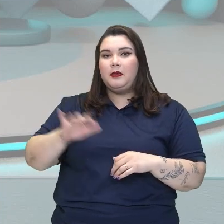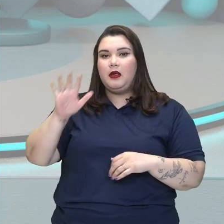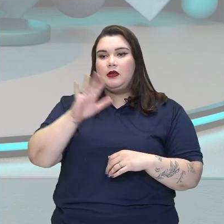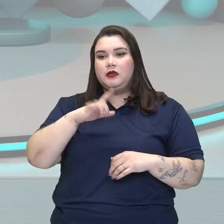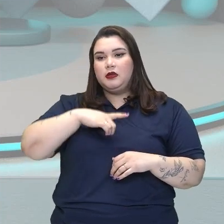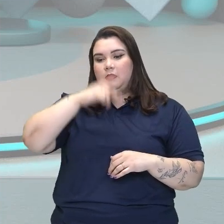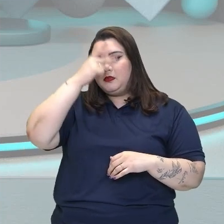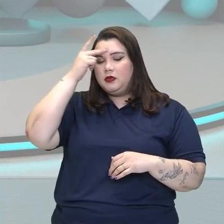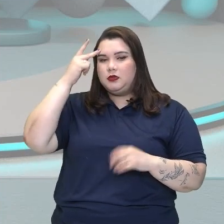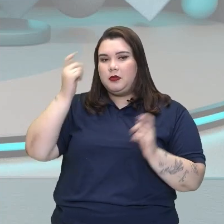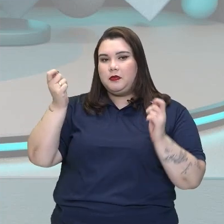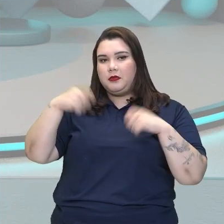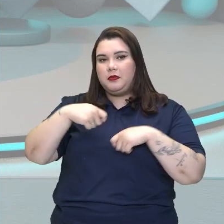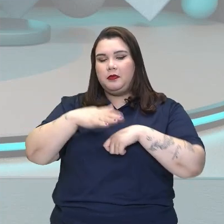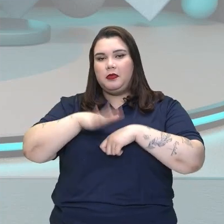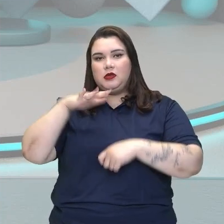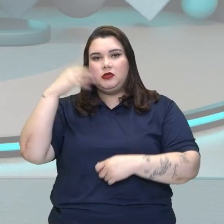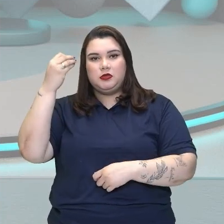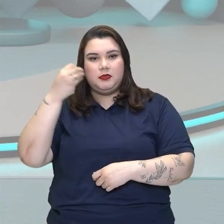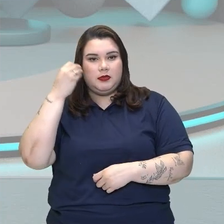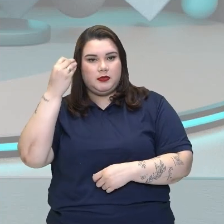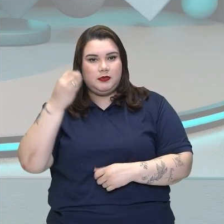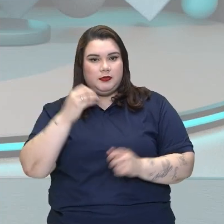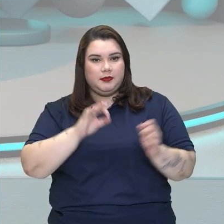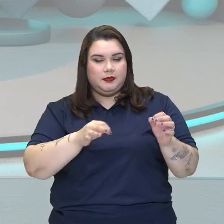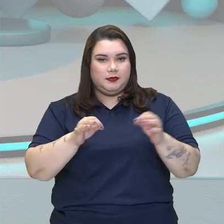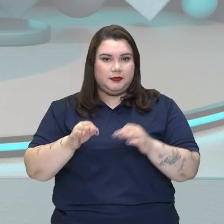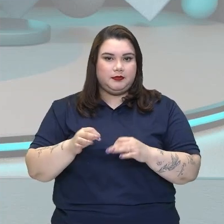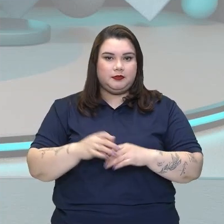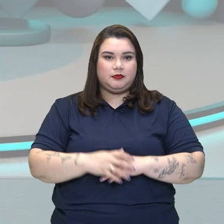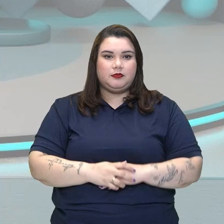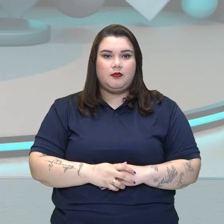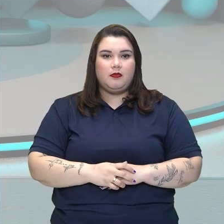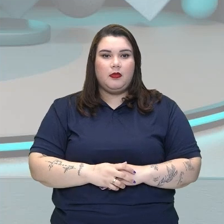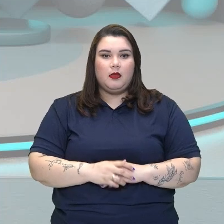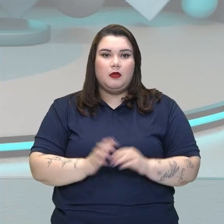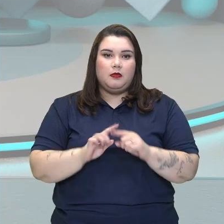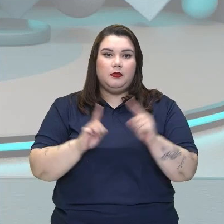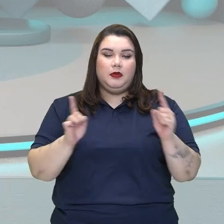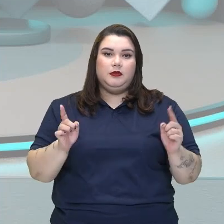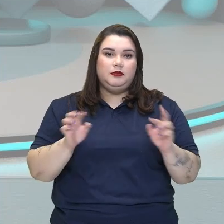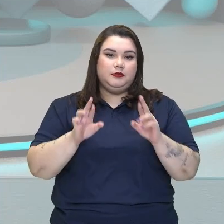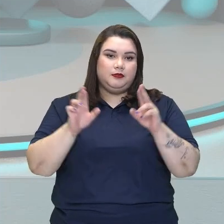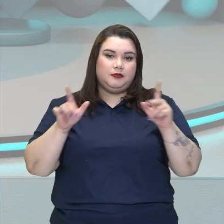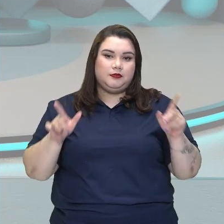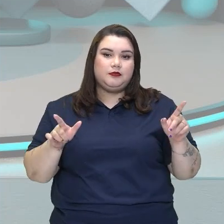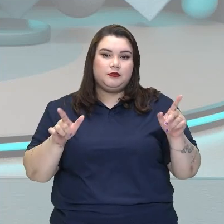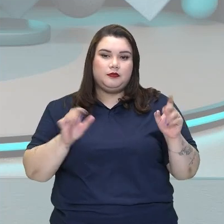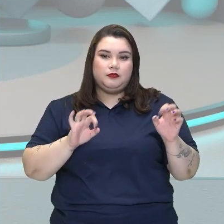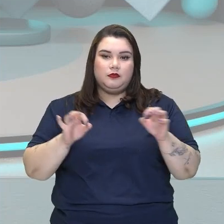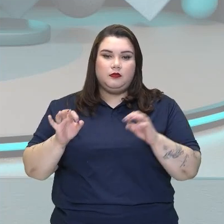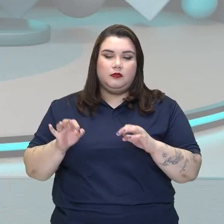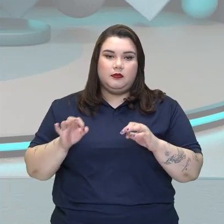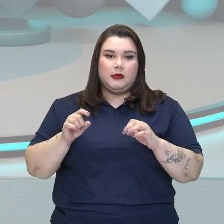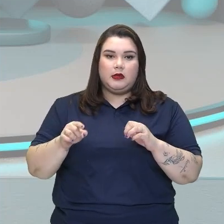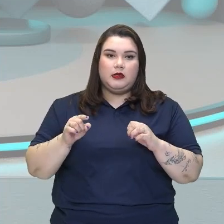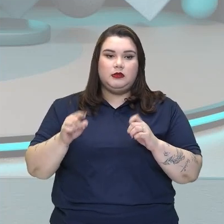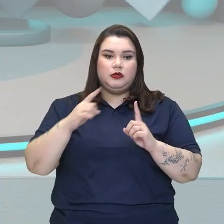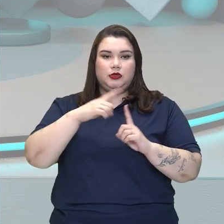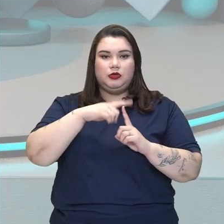de aparatos de segurança e tudo, mas o rapaz aí também. Só que é diferente, né? O arvorismo